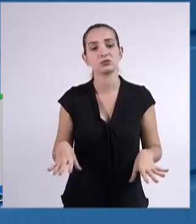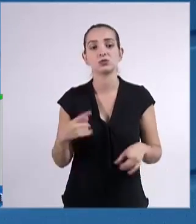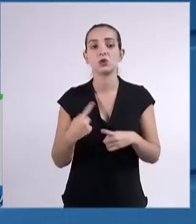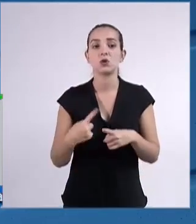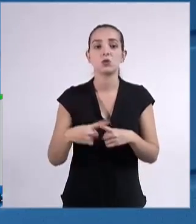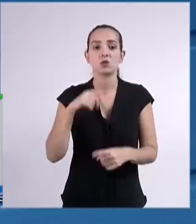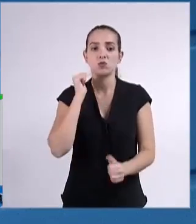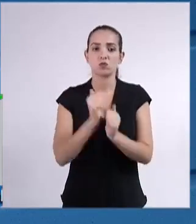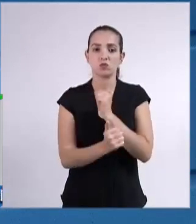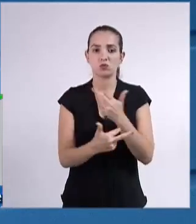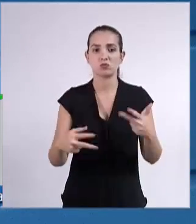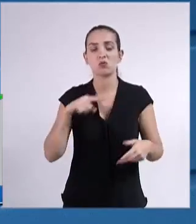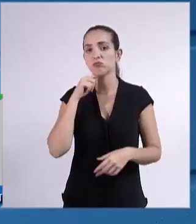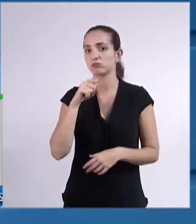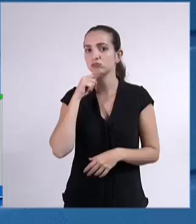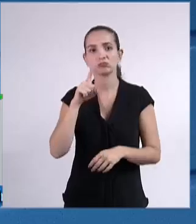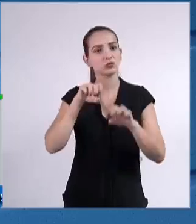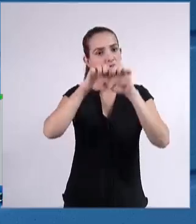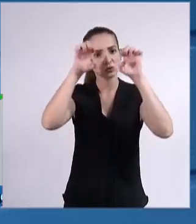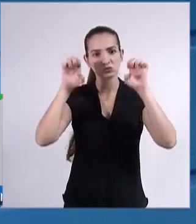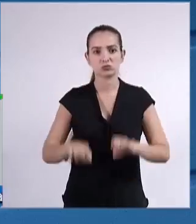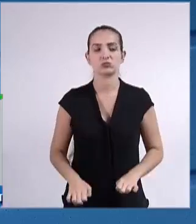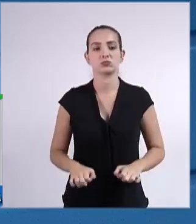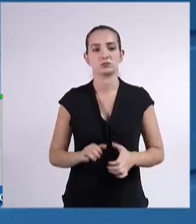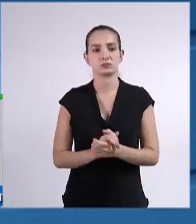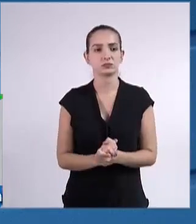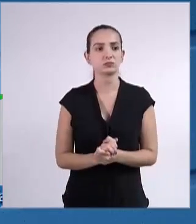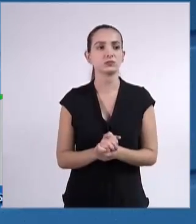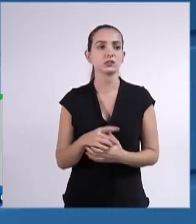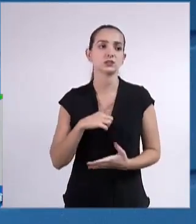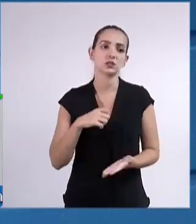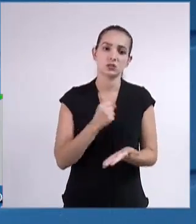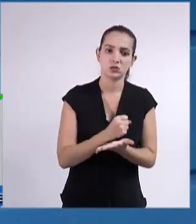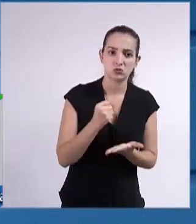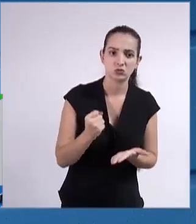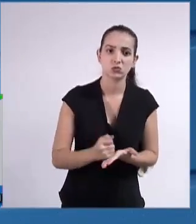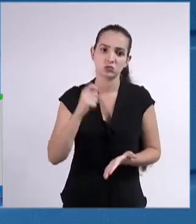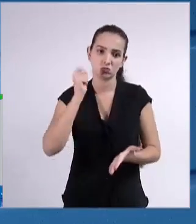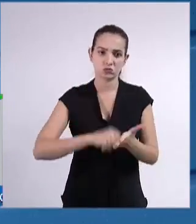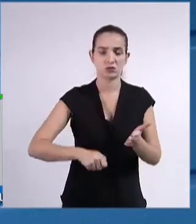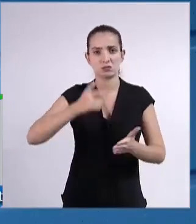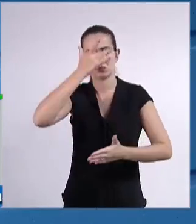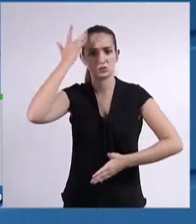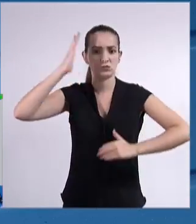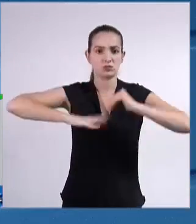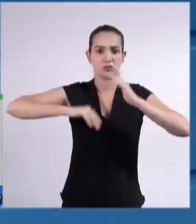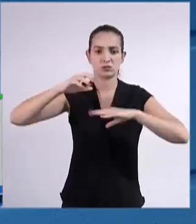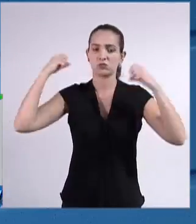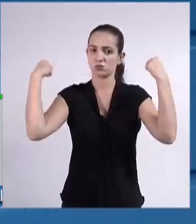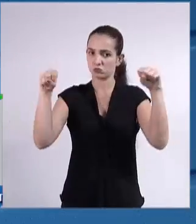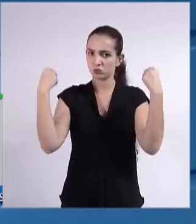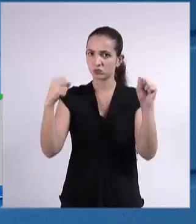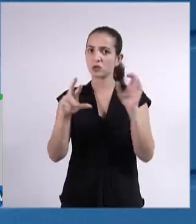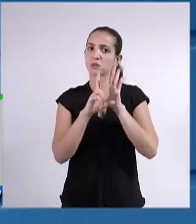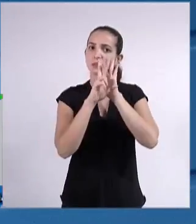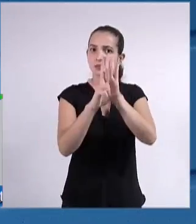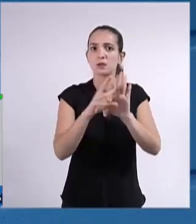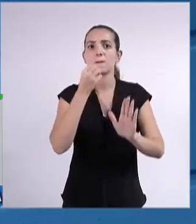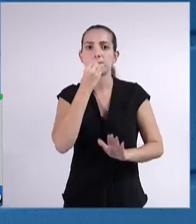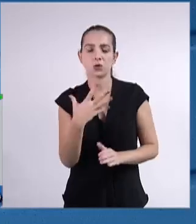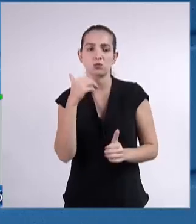não consegue ganhar estrutura para contratar atletas à altura de representar bem o nosso